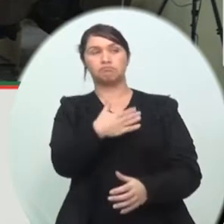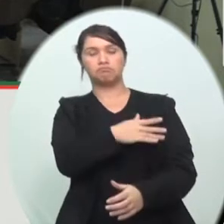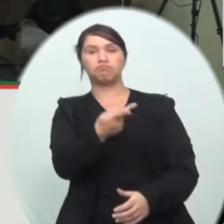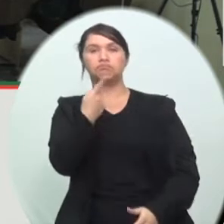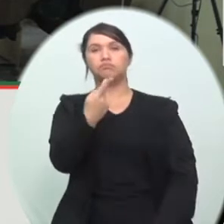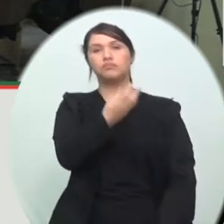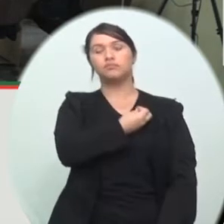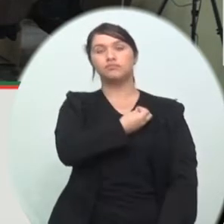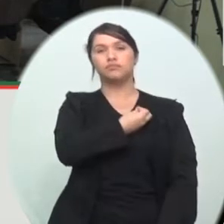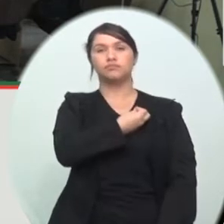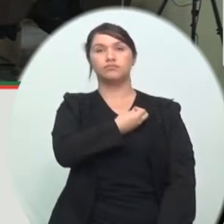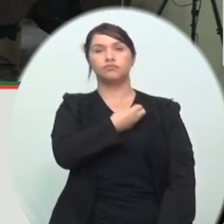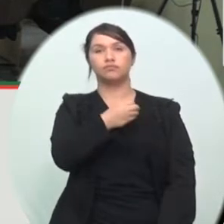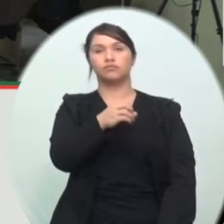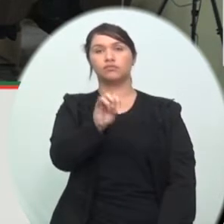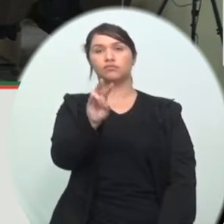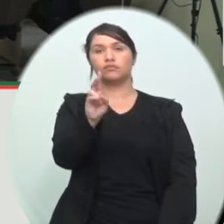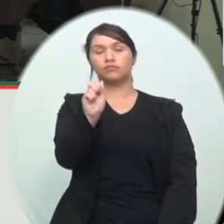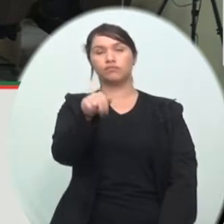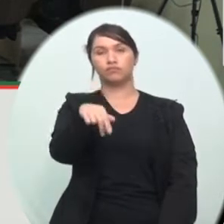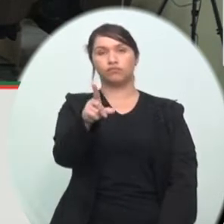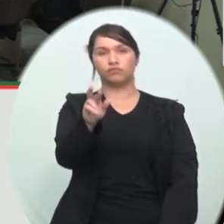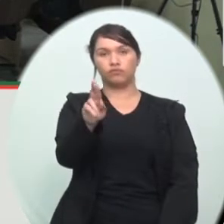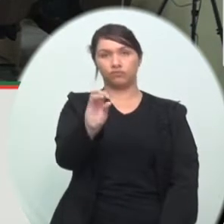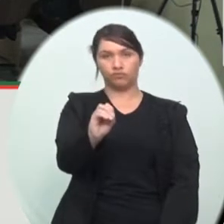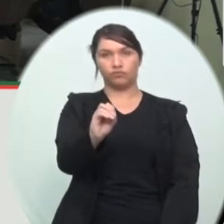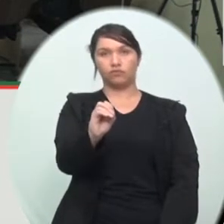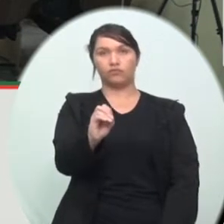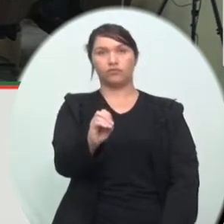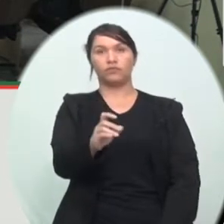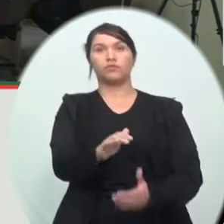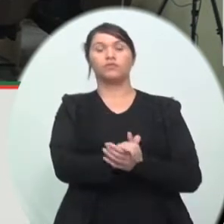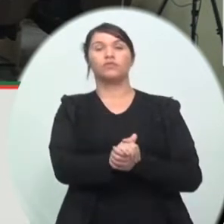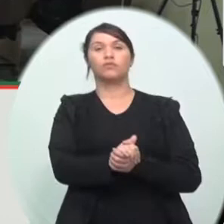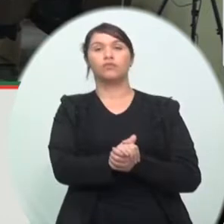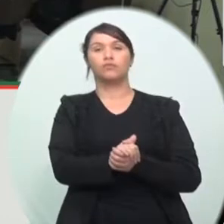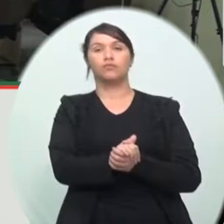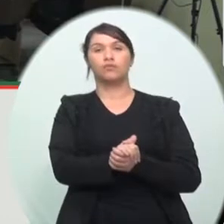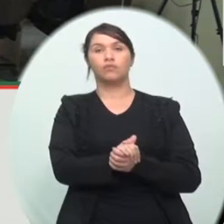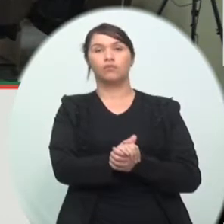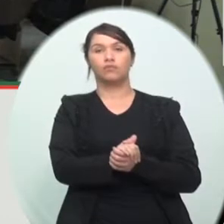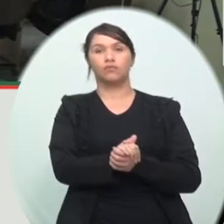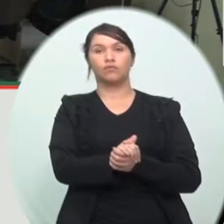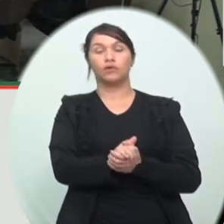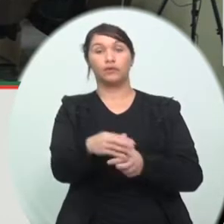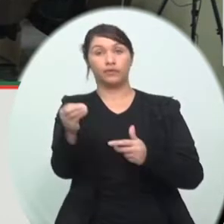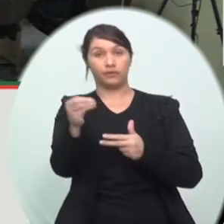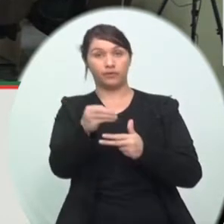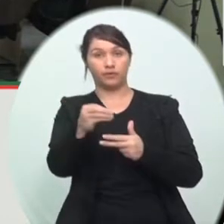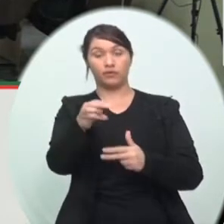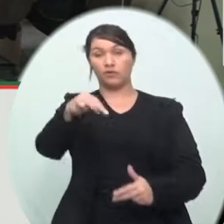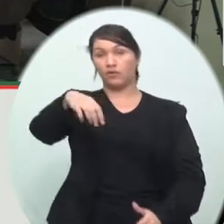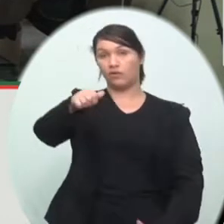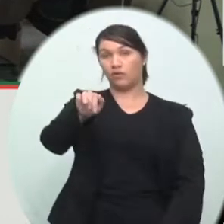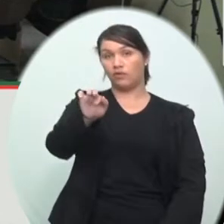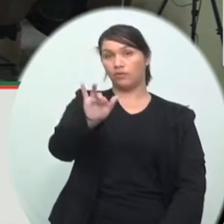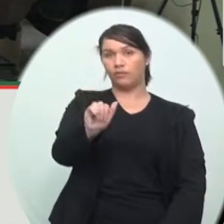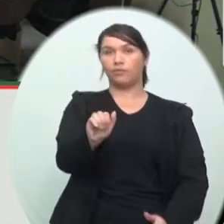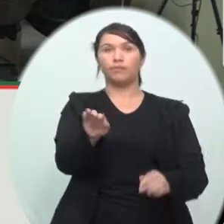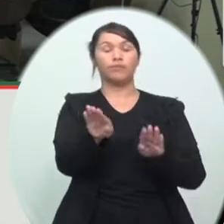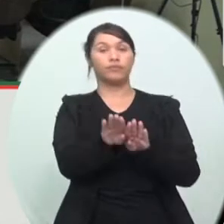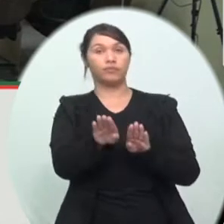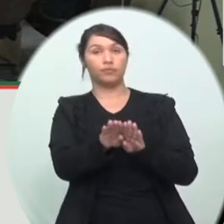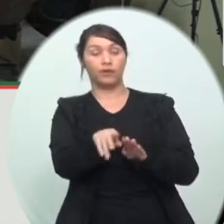presença de Evânio Ramos, gerente de inovação da Unesc, Mari Sandra Matos Garcia, professora de ciência